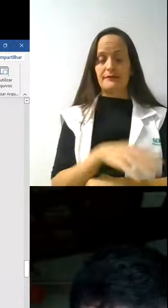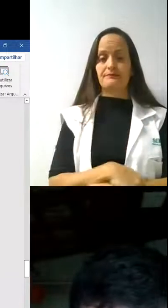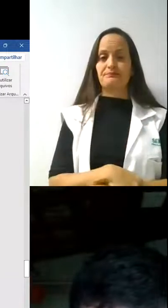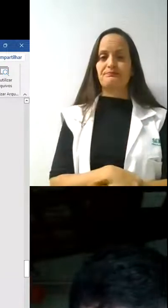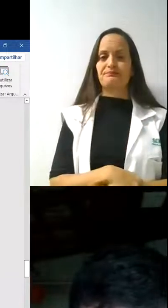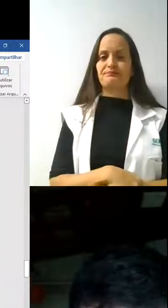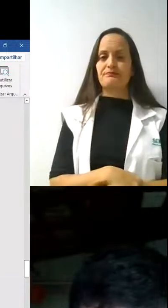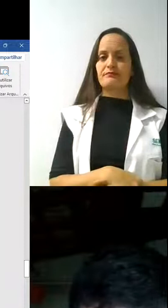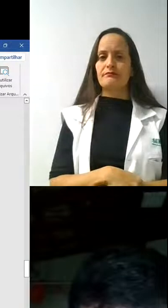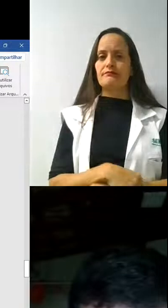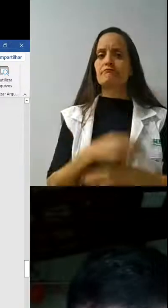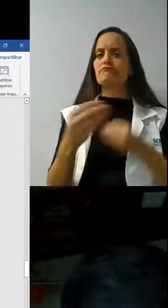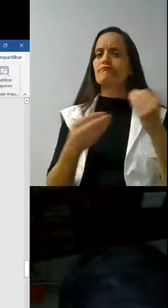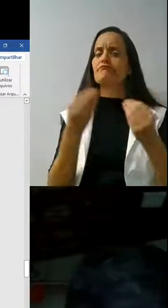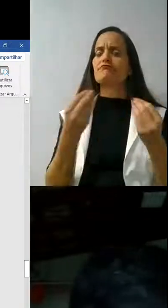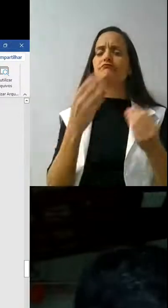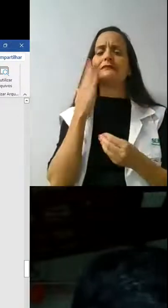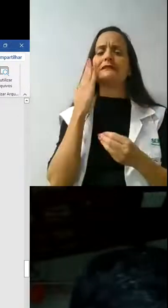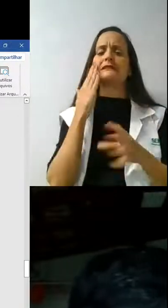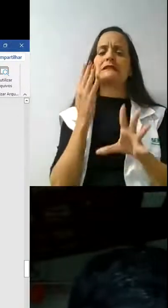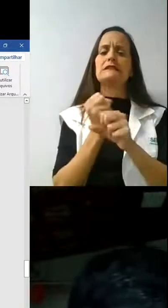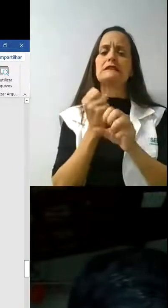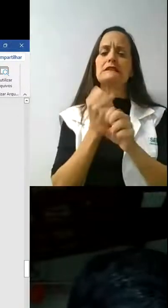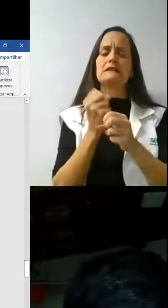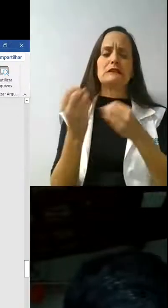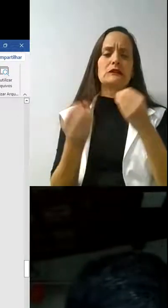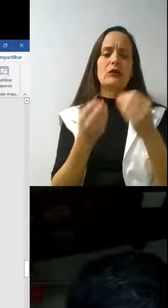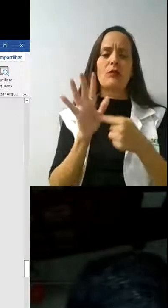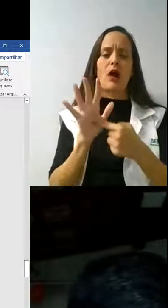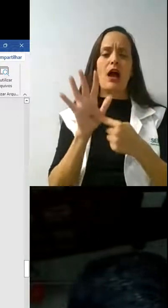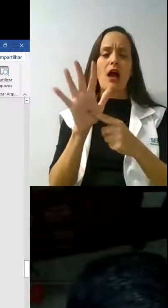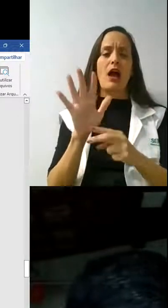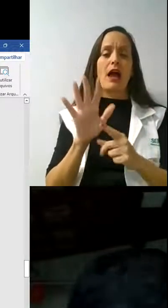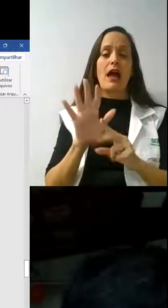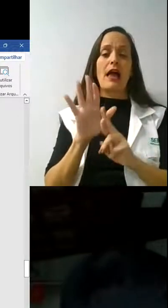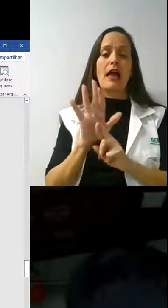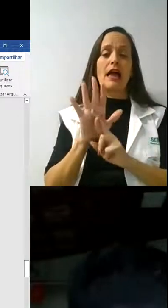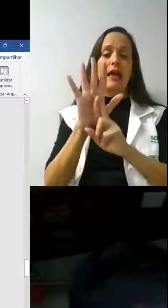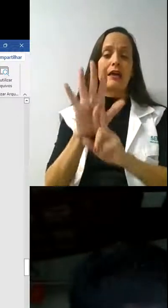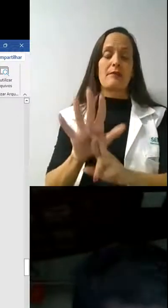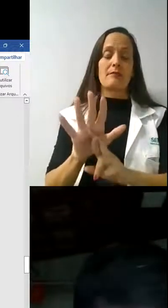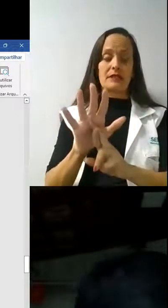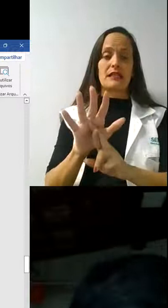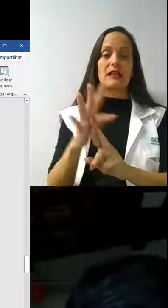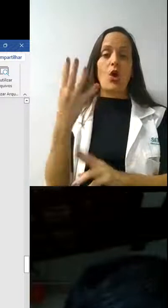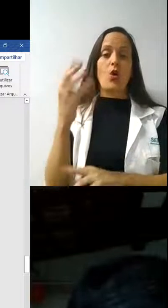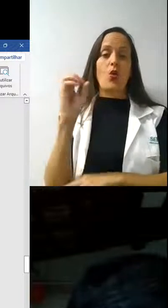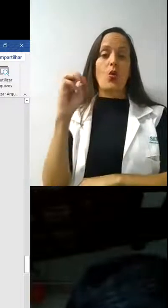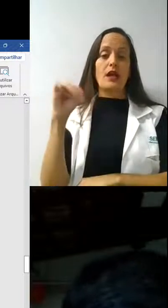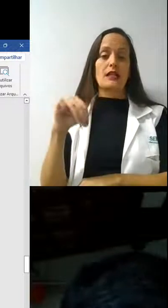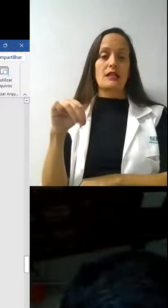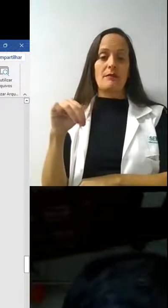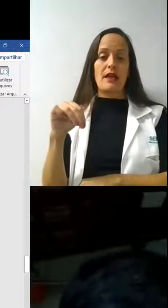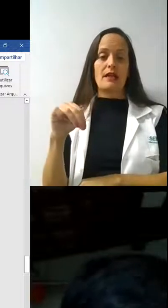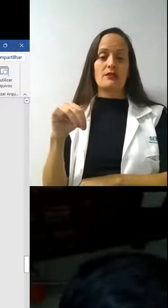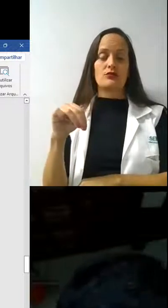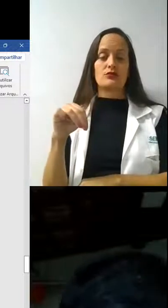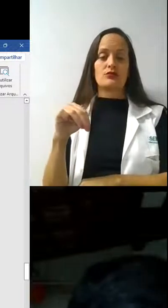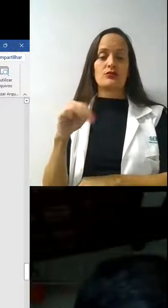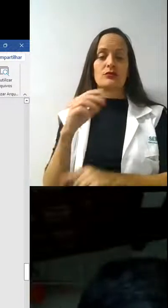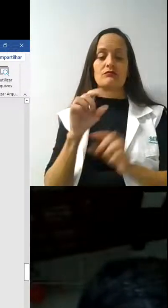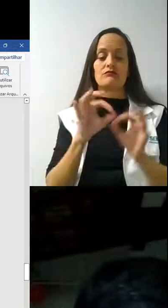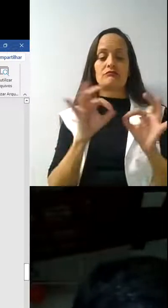como que a gente faz isso, né? Como que a gente vai representar esses 40 metros aqui, ó, que é entre os postes 8 e